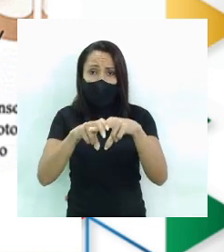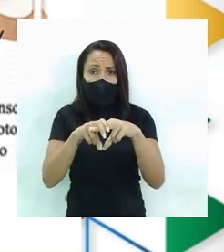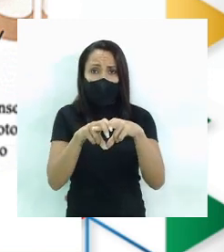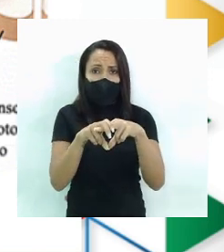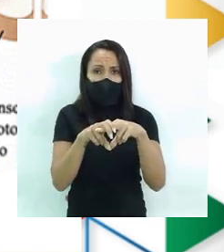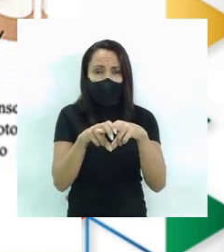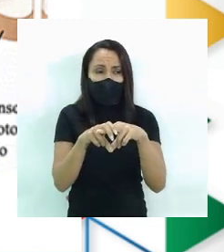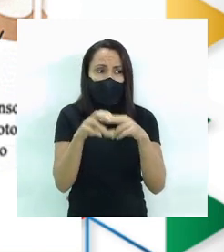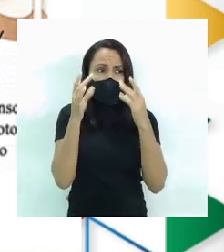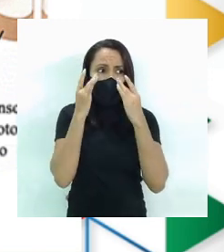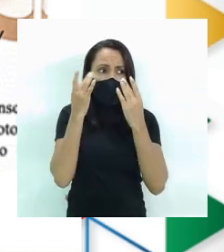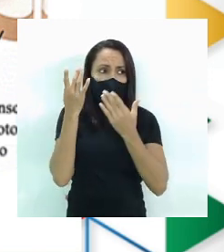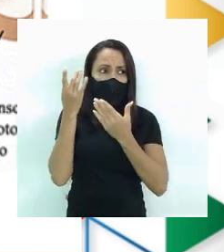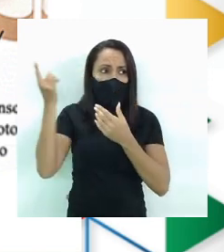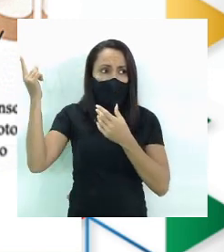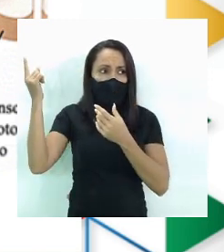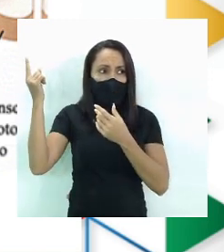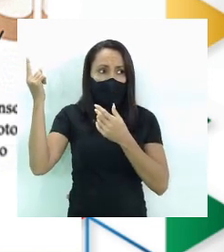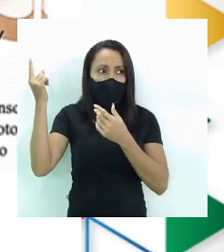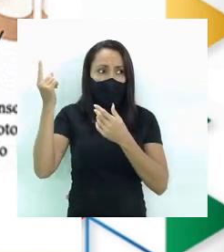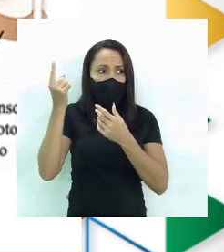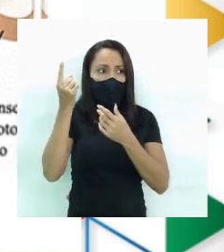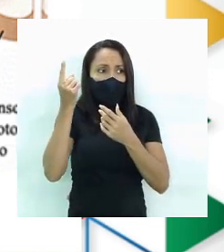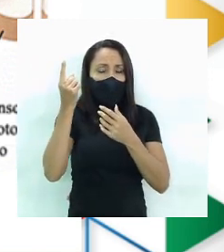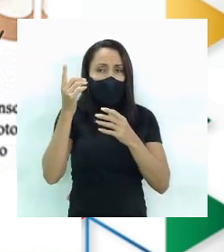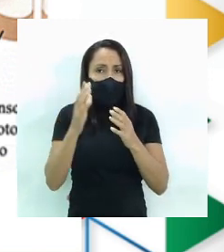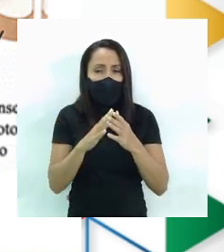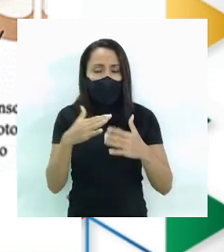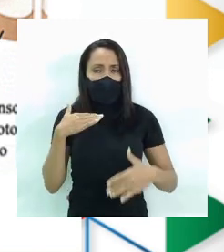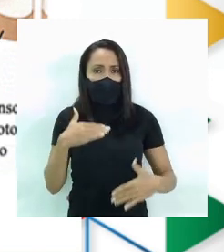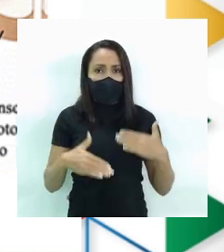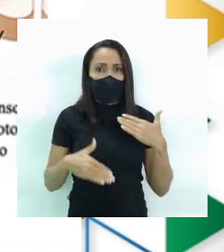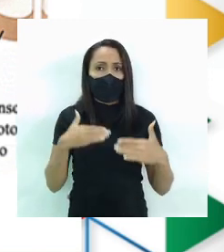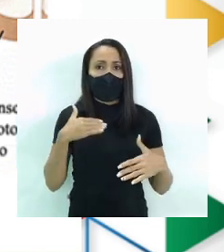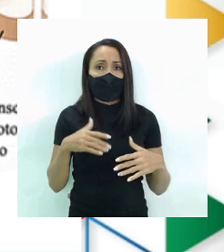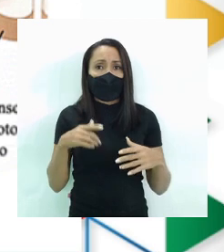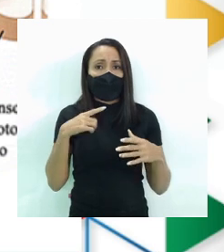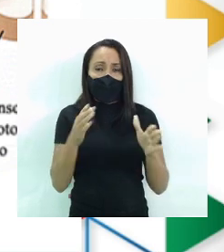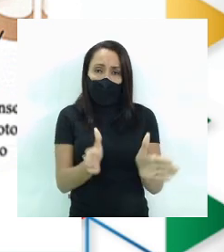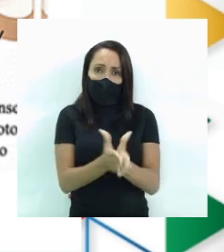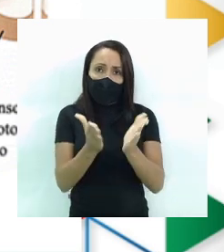Observe. Situação que o corpo reage a um estímulo sem que tenha